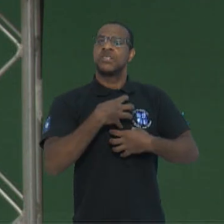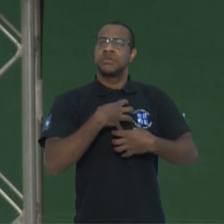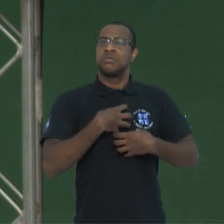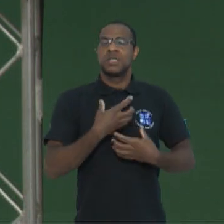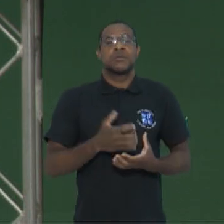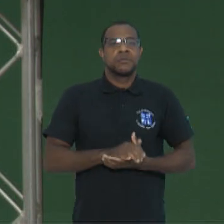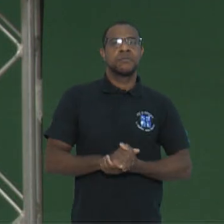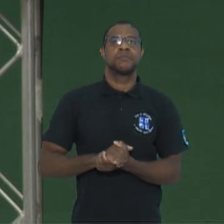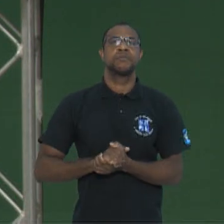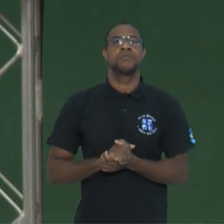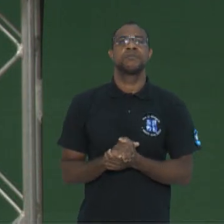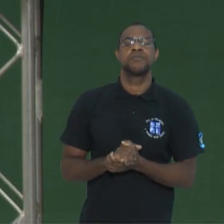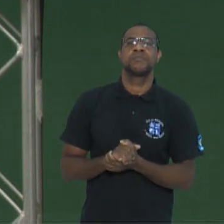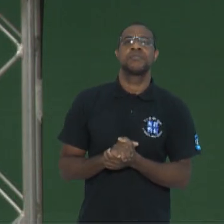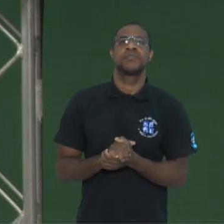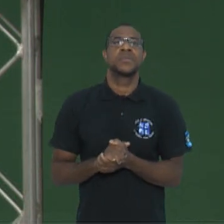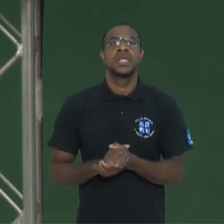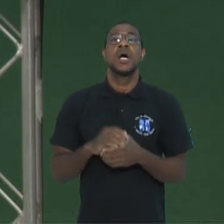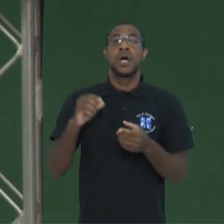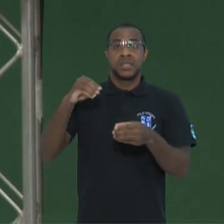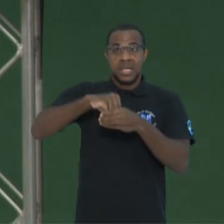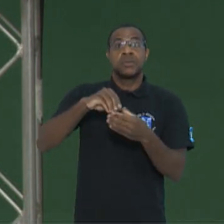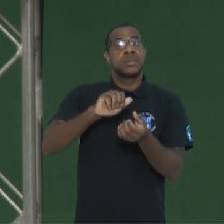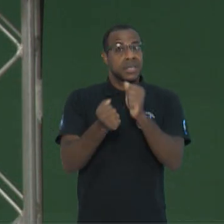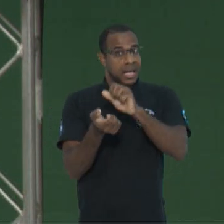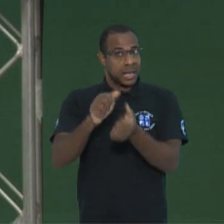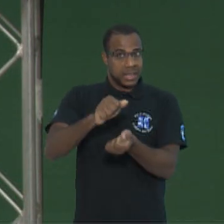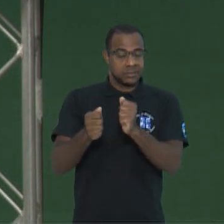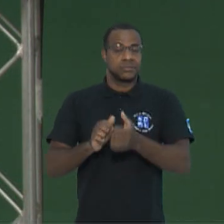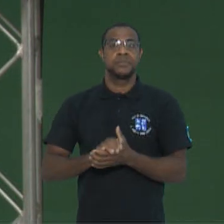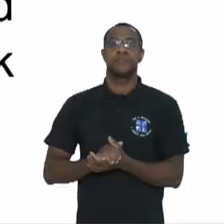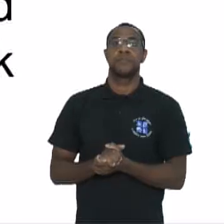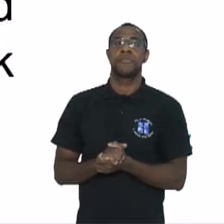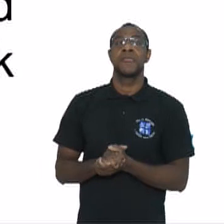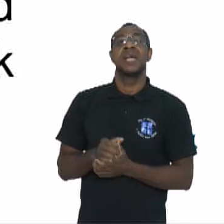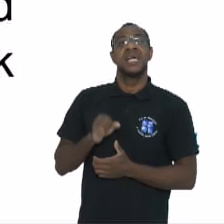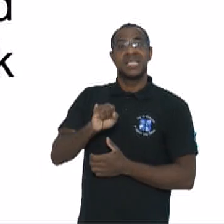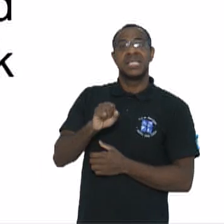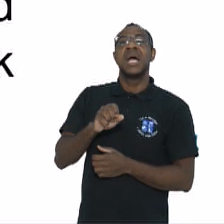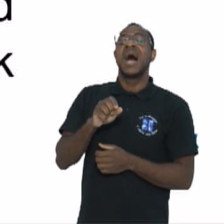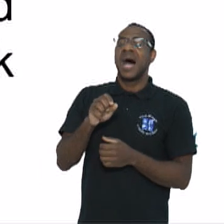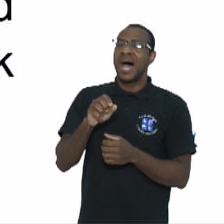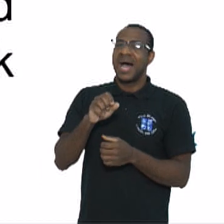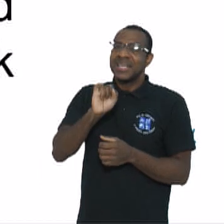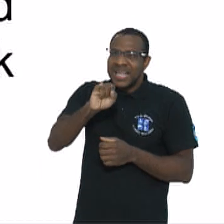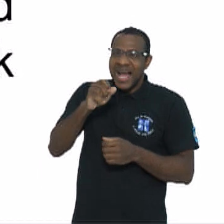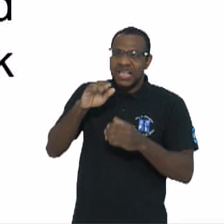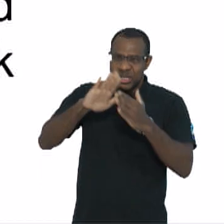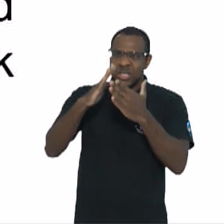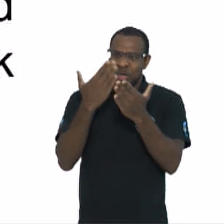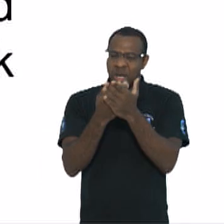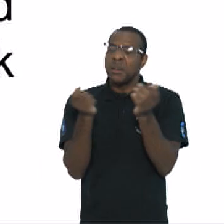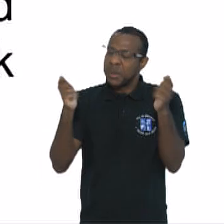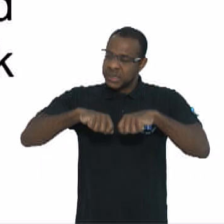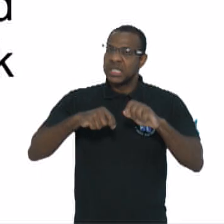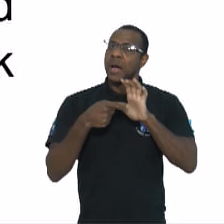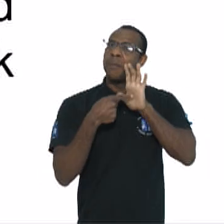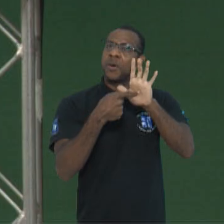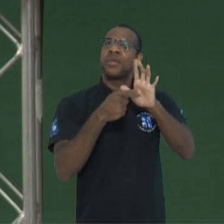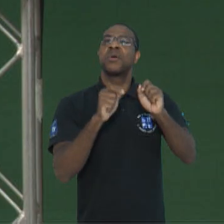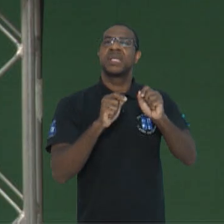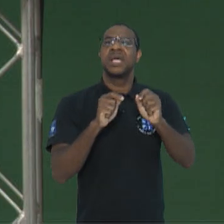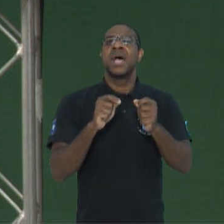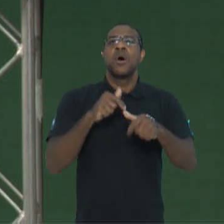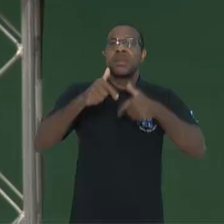sentimentos com a arte. E se a sua escola poderia promover uma mostra de arte, acredito que